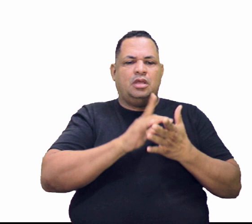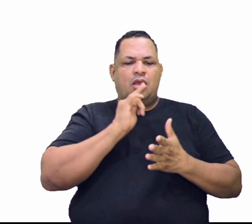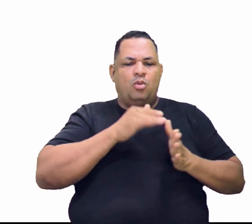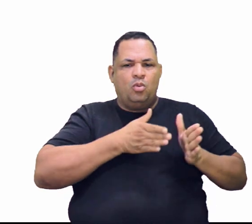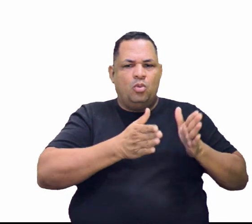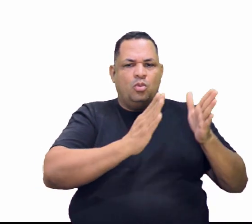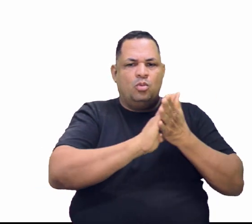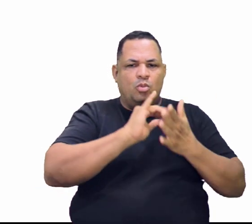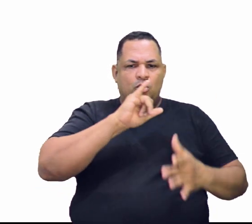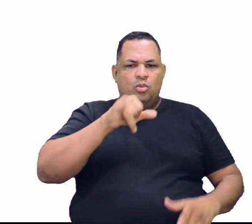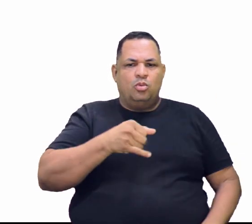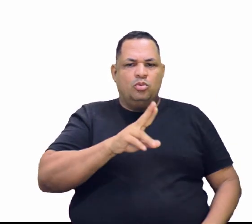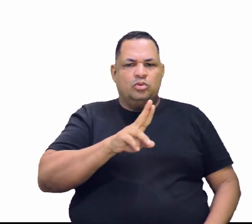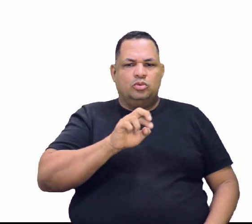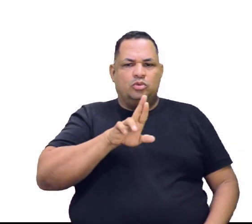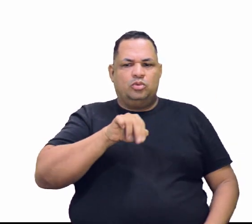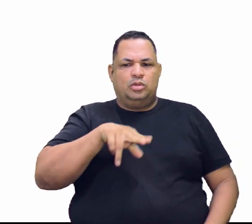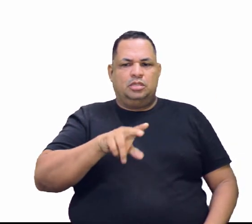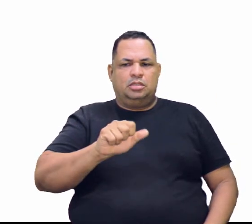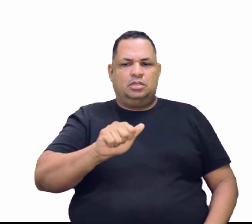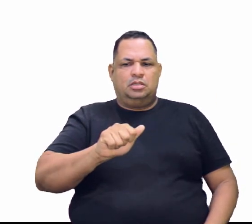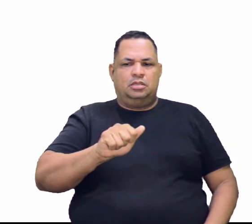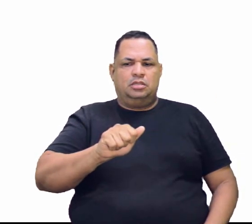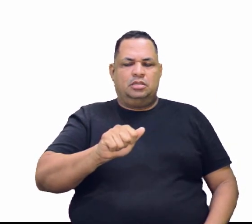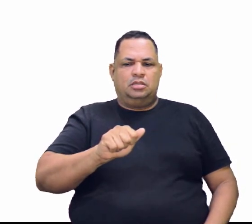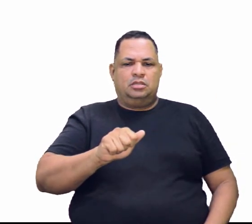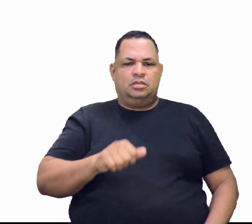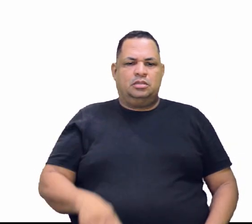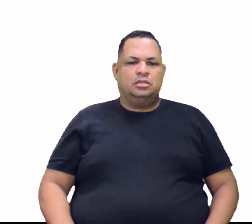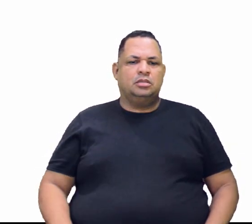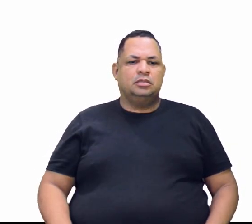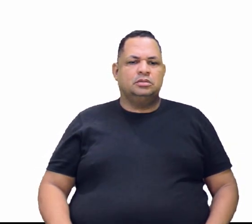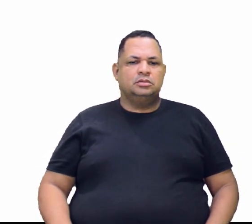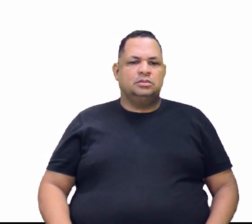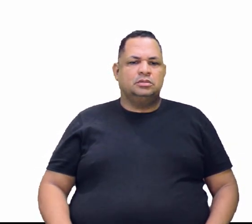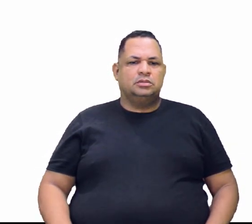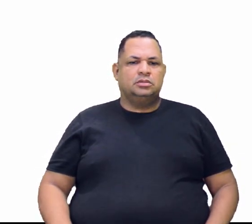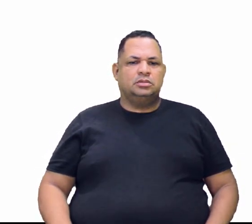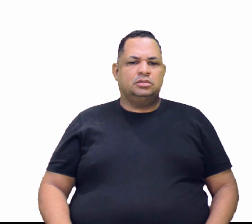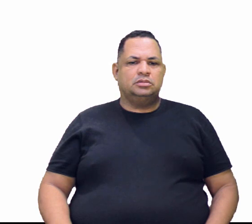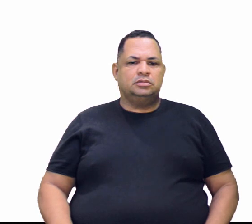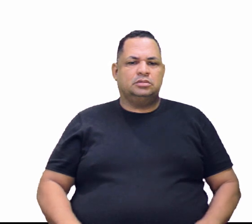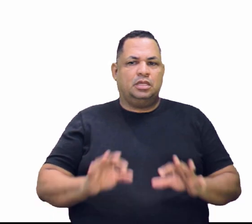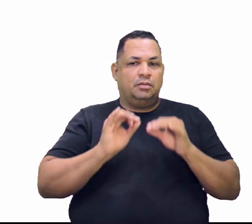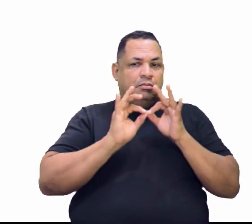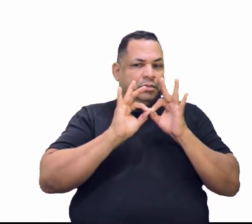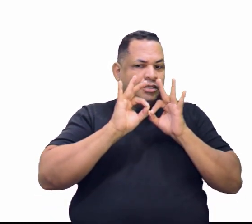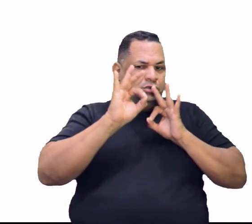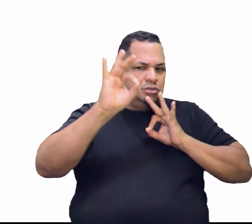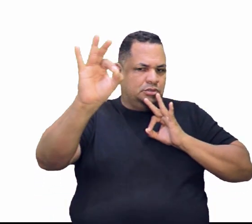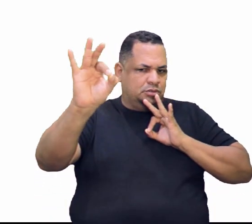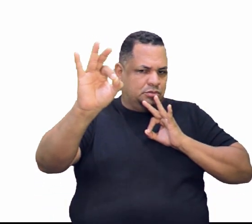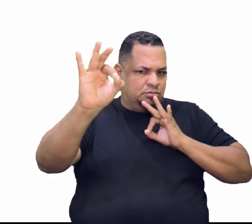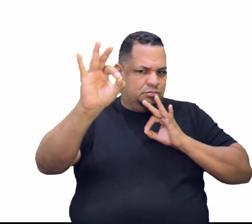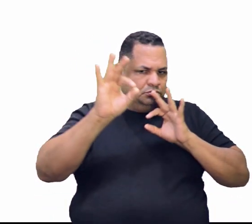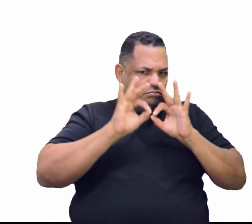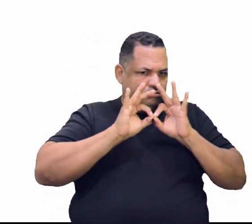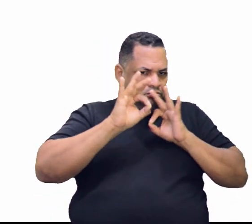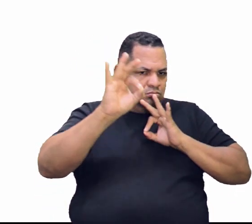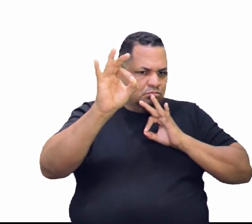bandeirante. Rondon vai falecer em 1958, aí, metade do século XX.